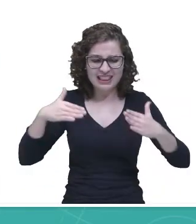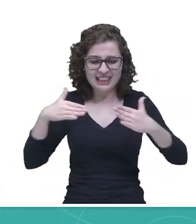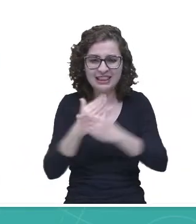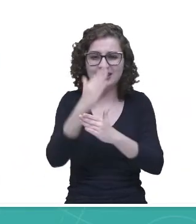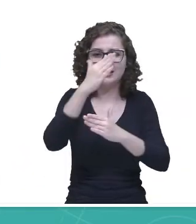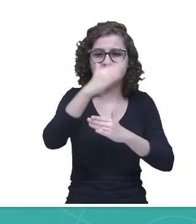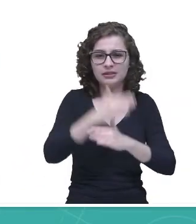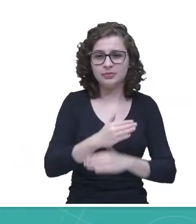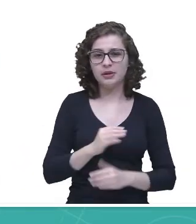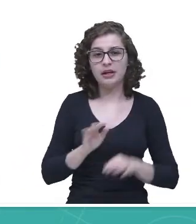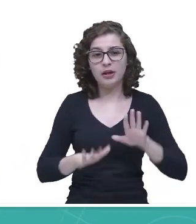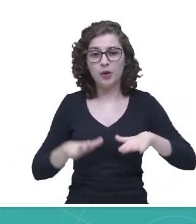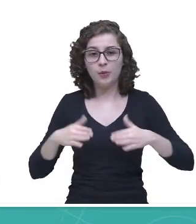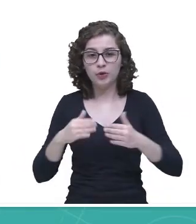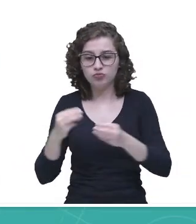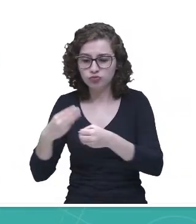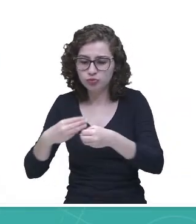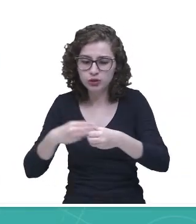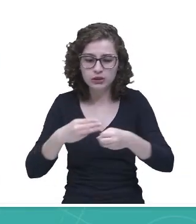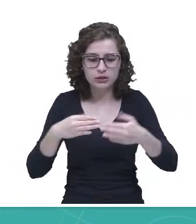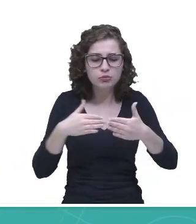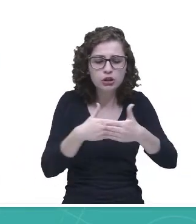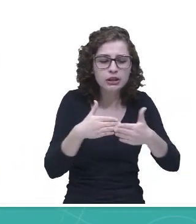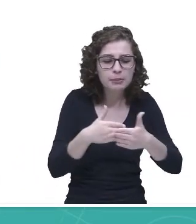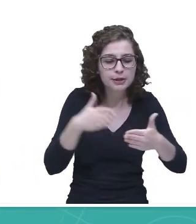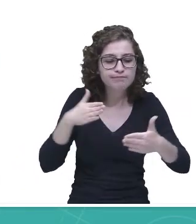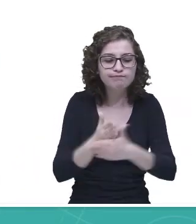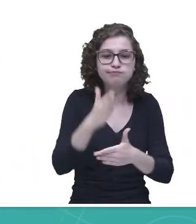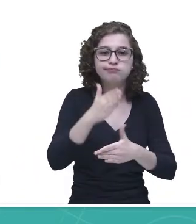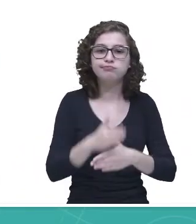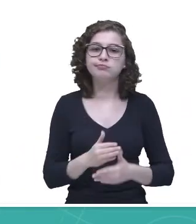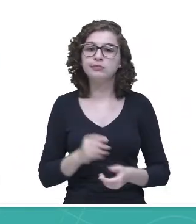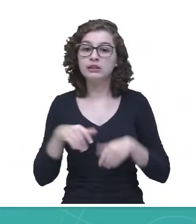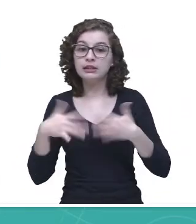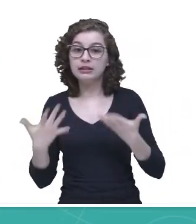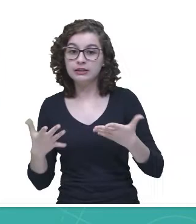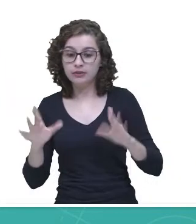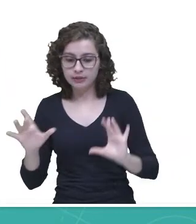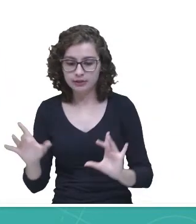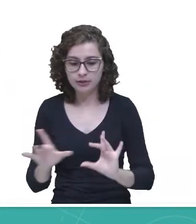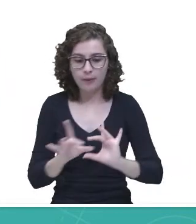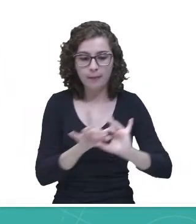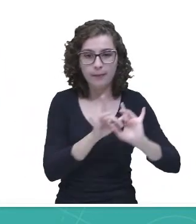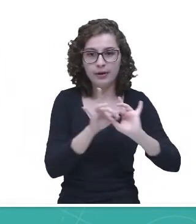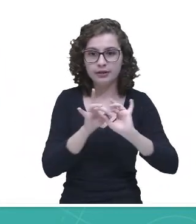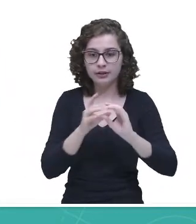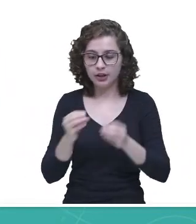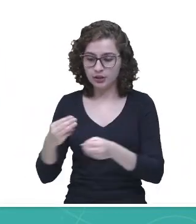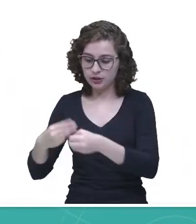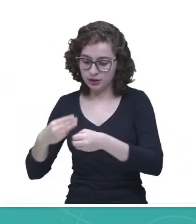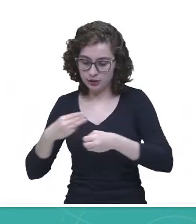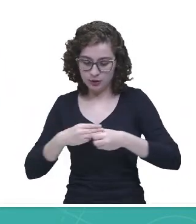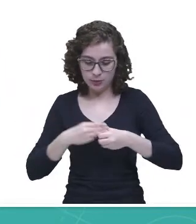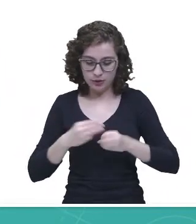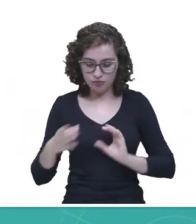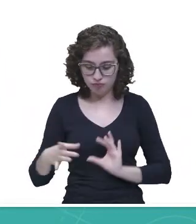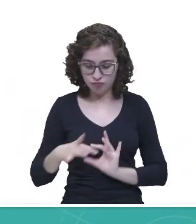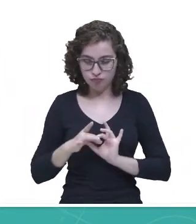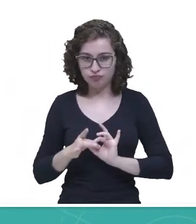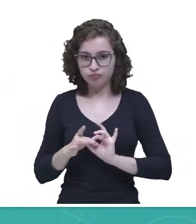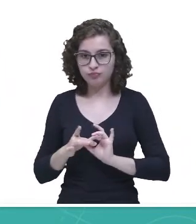seus municípios e aí vai ocorrer com a junção física, né, de municípios próximos, que foi o que eu